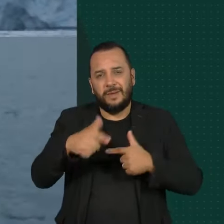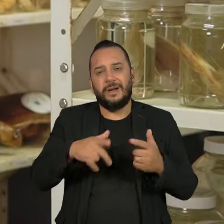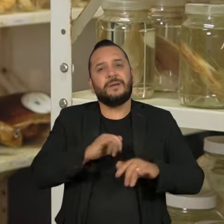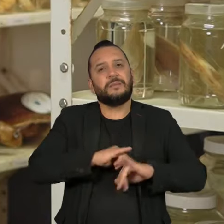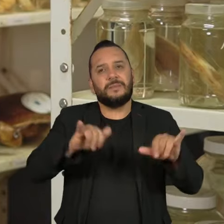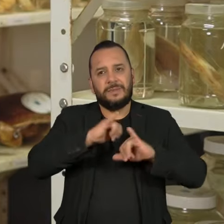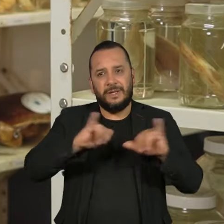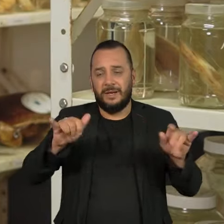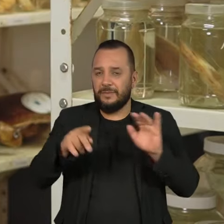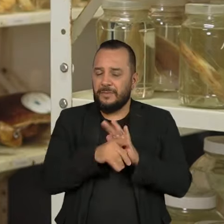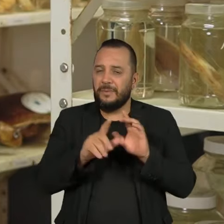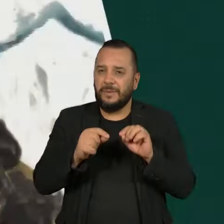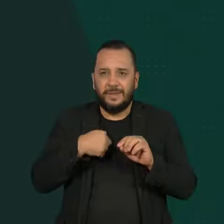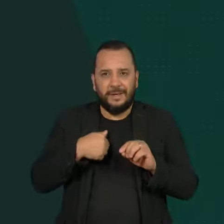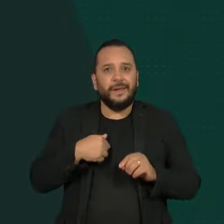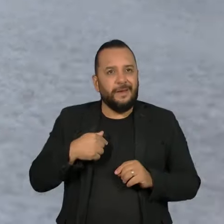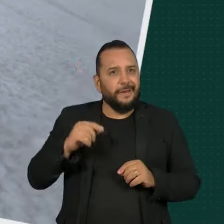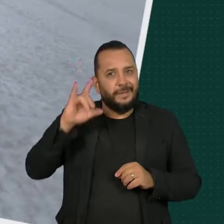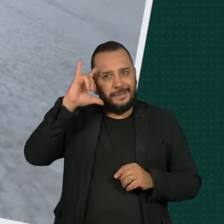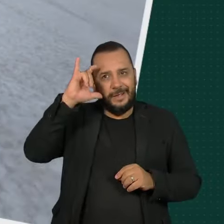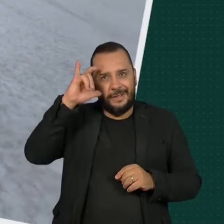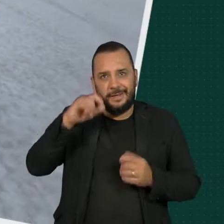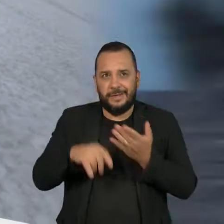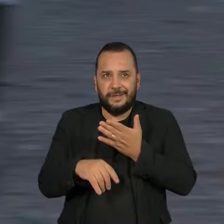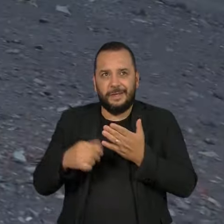de oceanografia, coisas de oceanografia no geral.